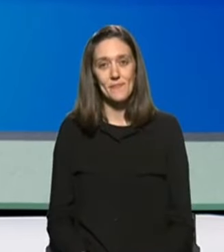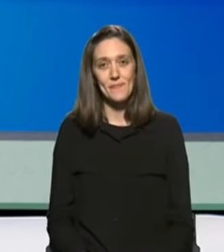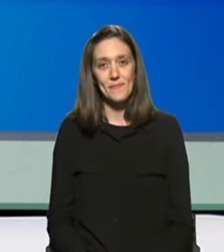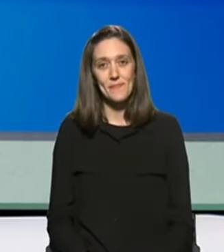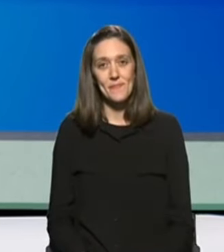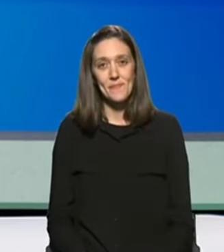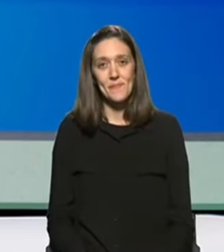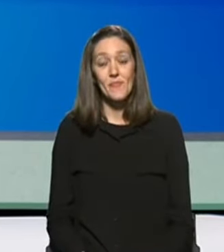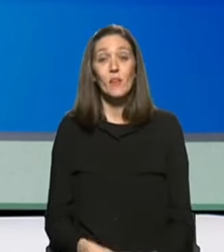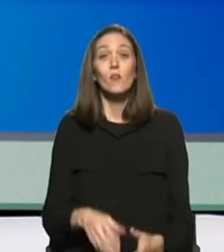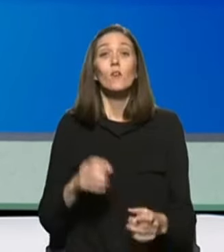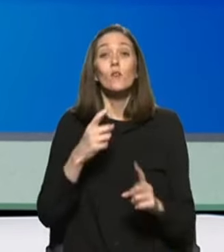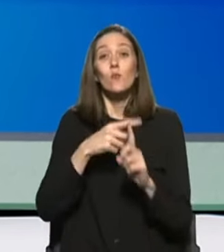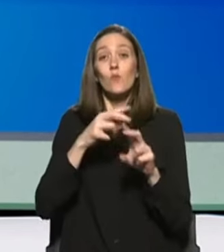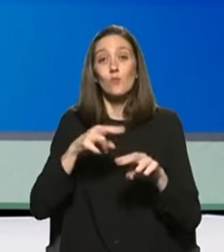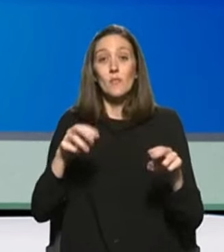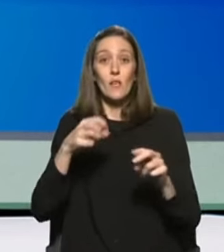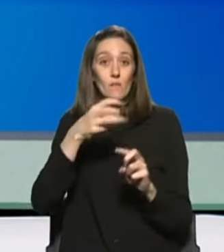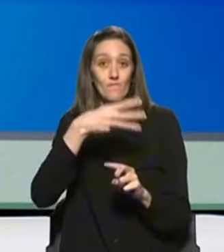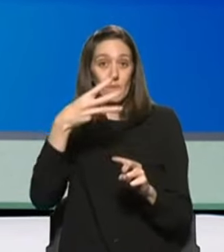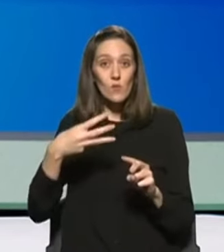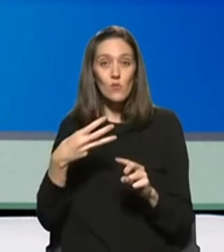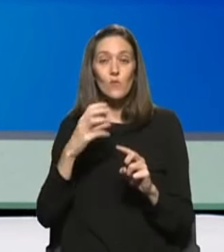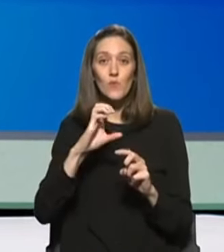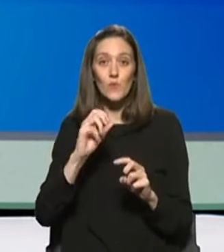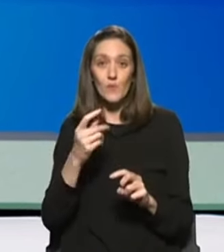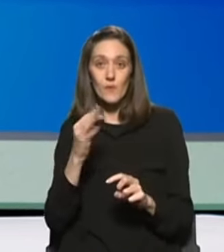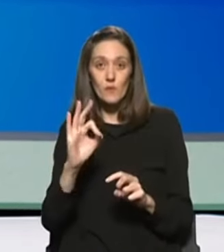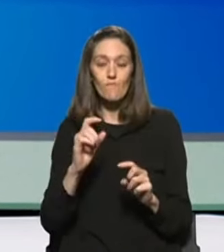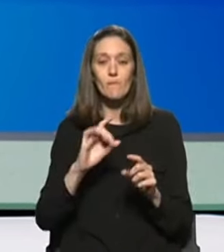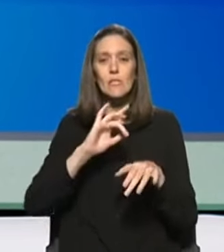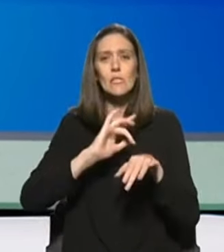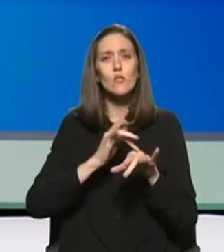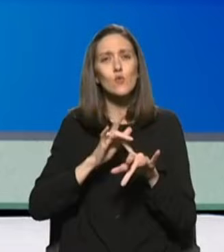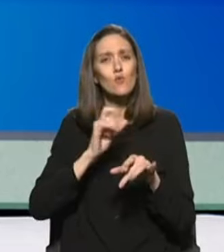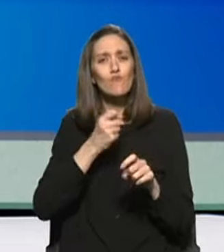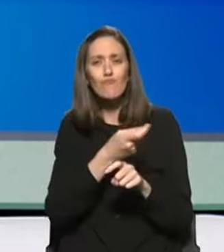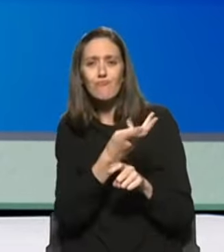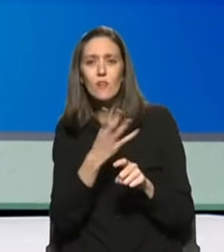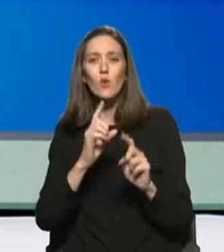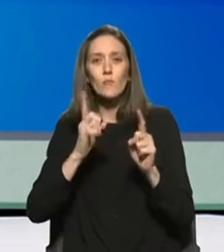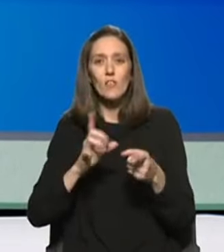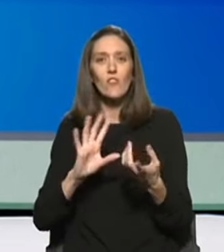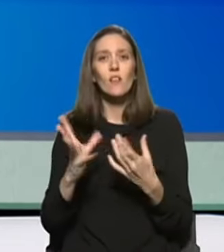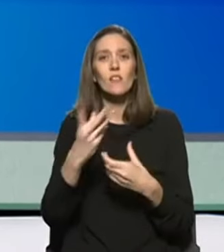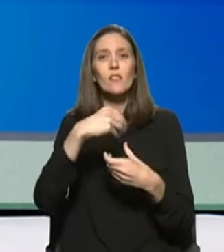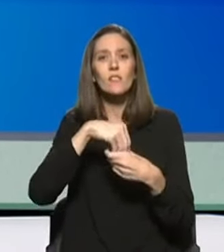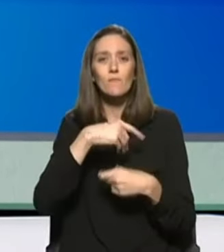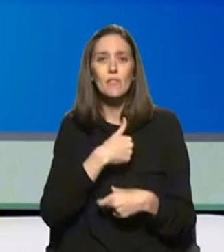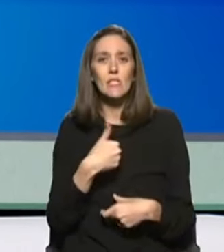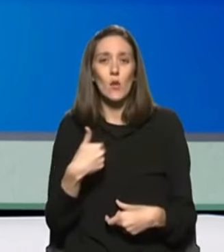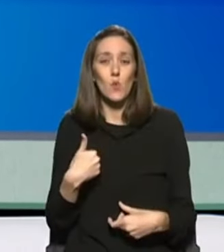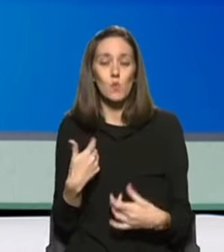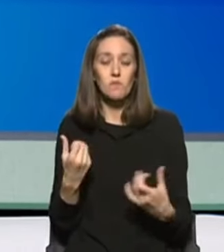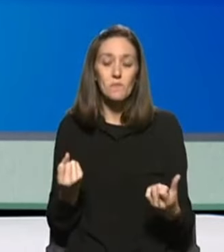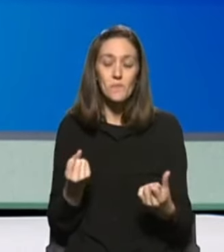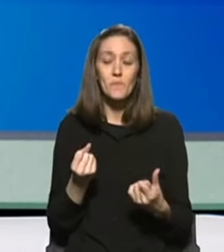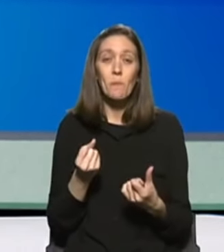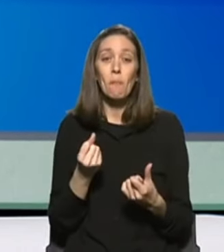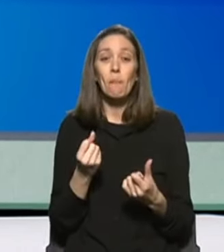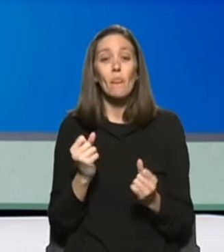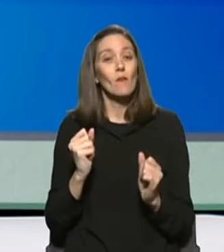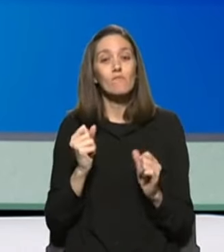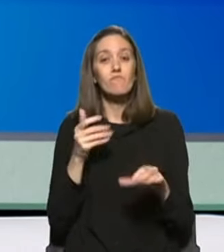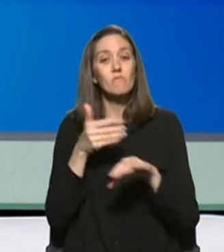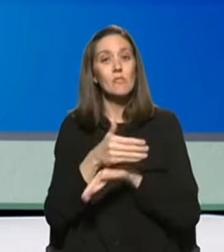O Hospital da CUF iniciou uma série de sessões dedicadas à literacia em saúde. A iniciativa de acesso